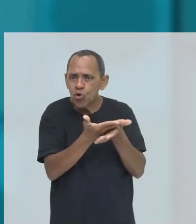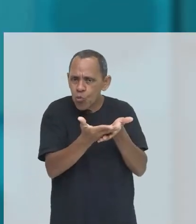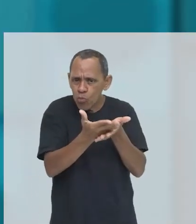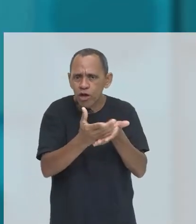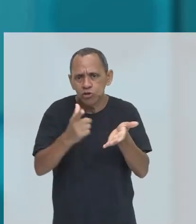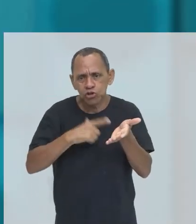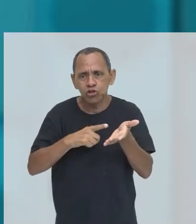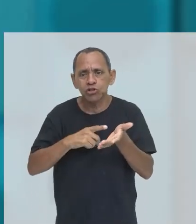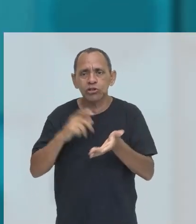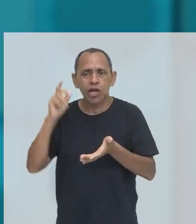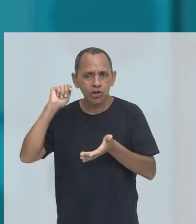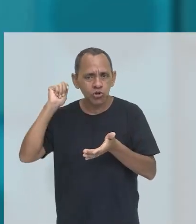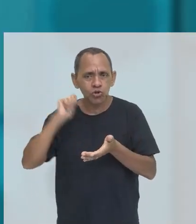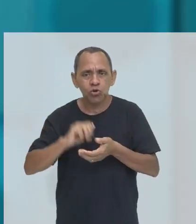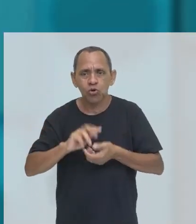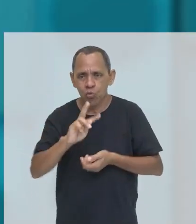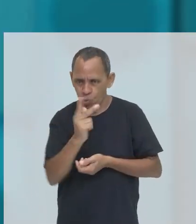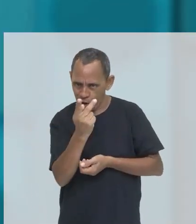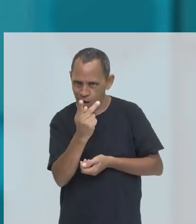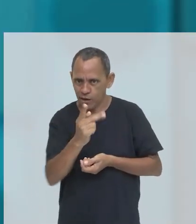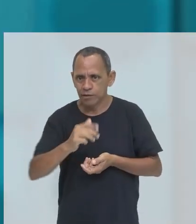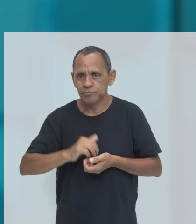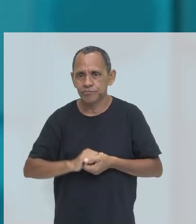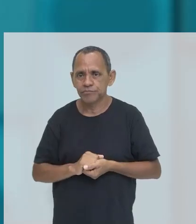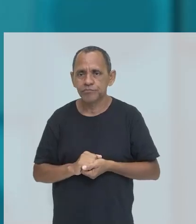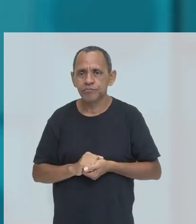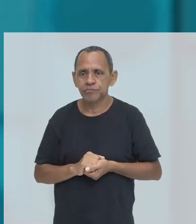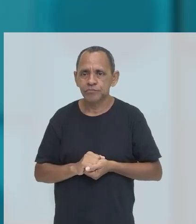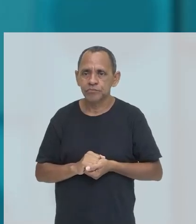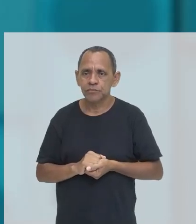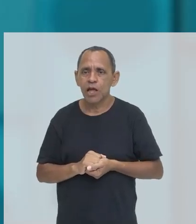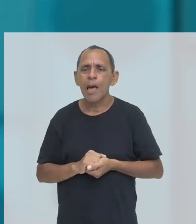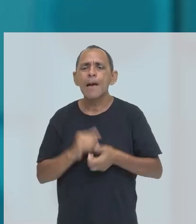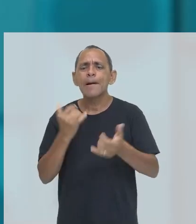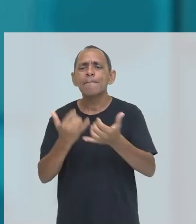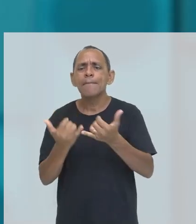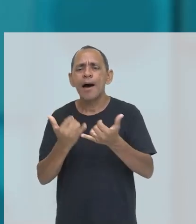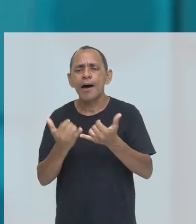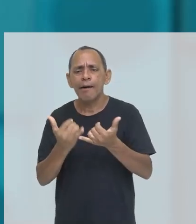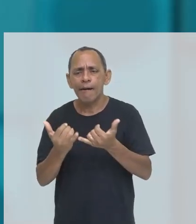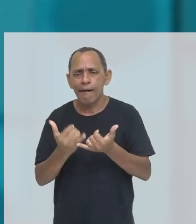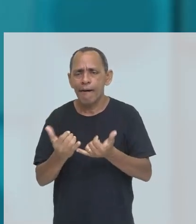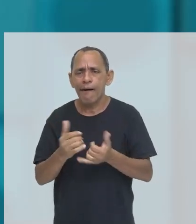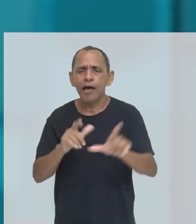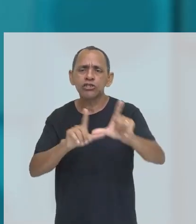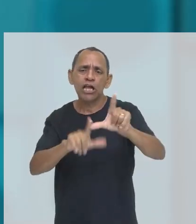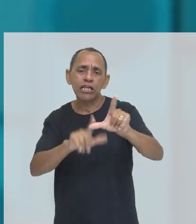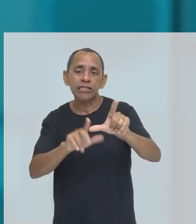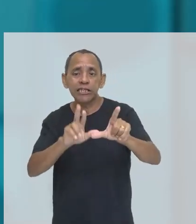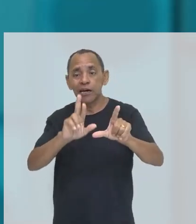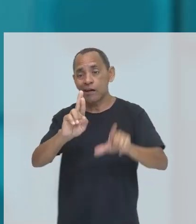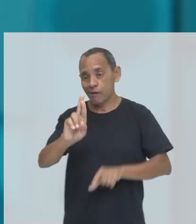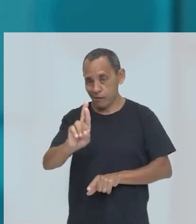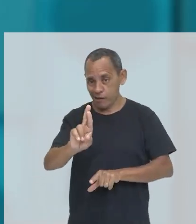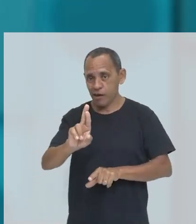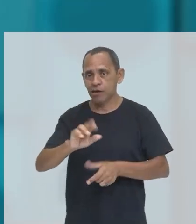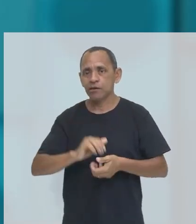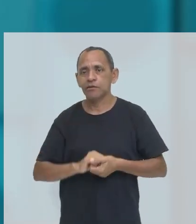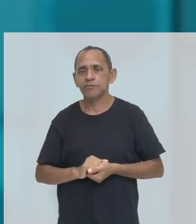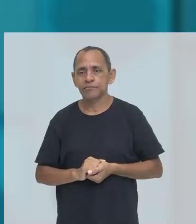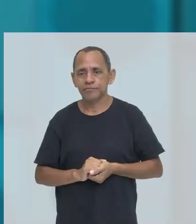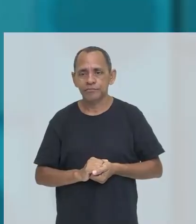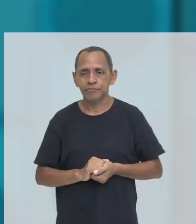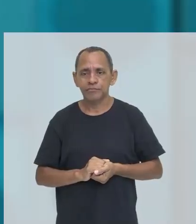som, né? Esse H ele tem som, ele vai ter um som muito próximo, bem característico, muito próximo do R. Portanto, eu vou ter